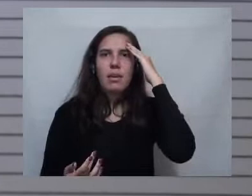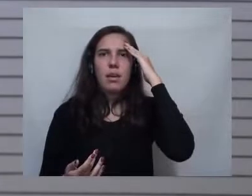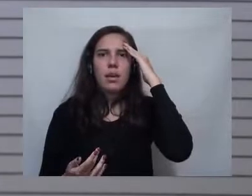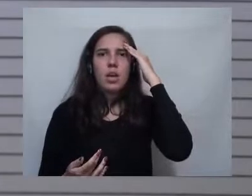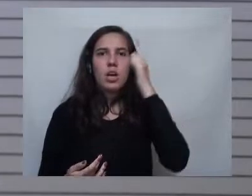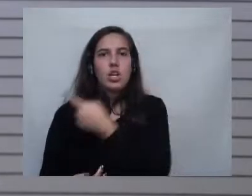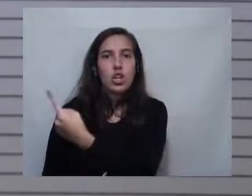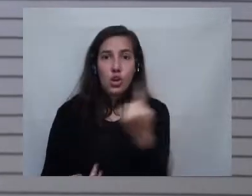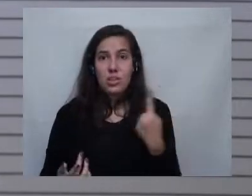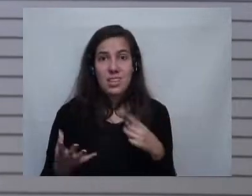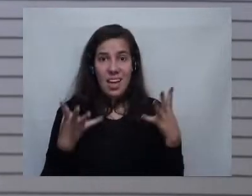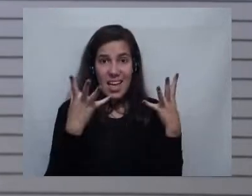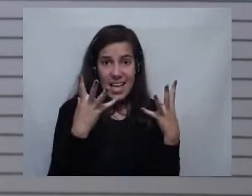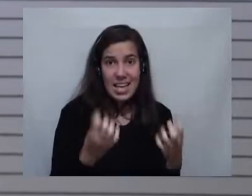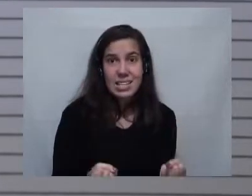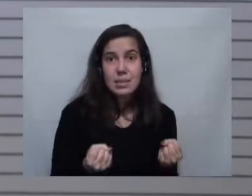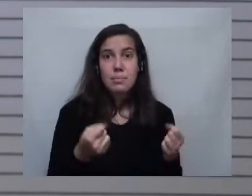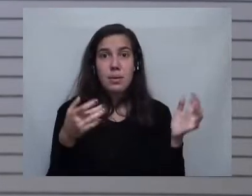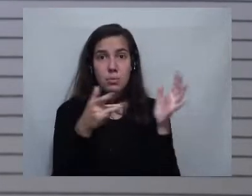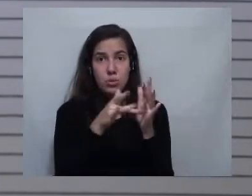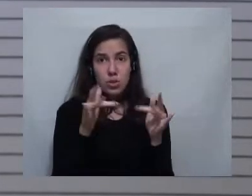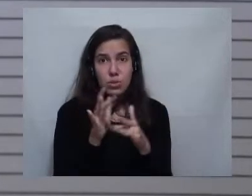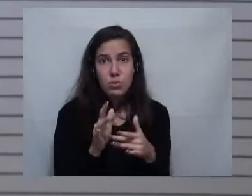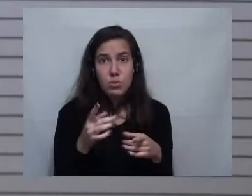não é por imposição